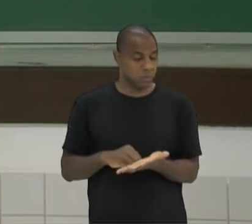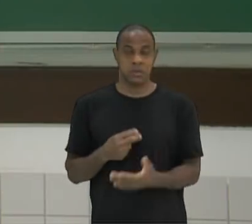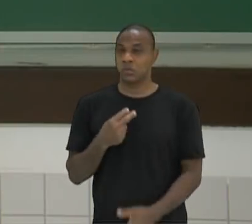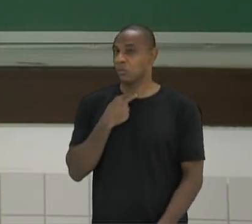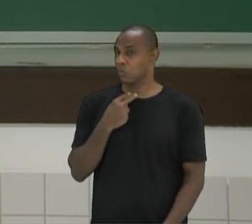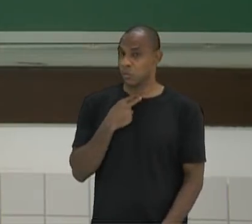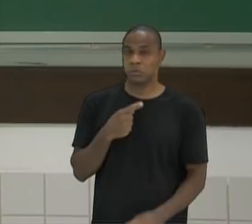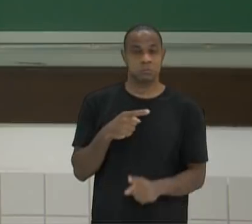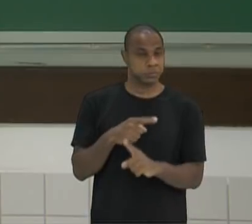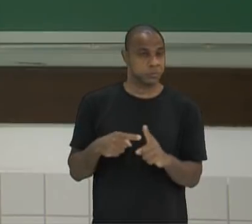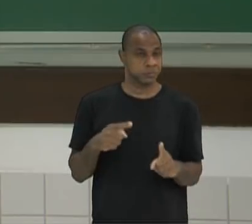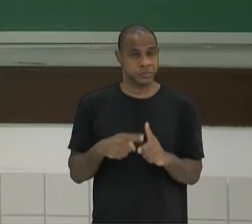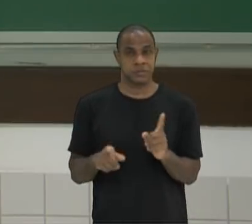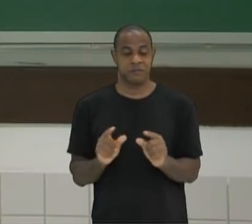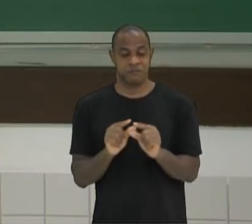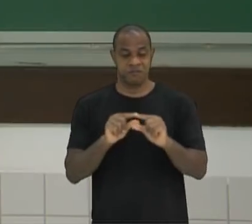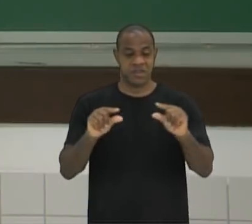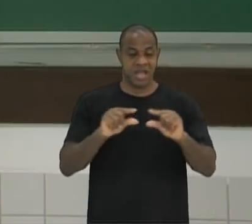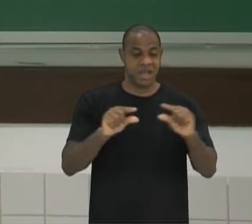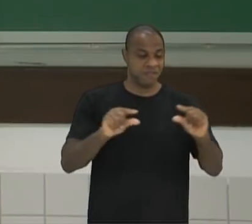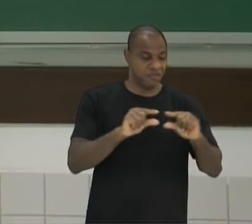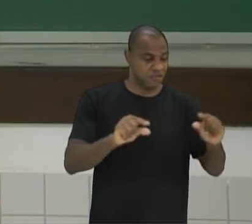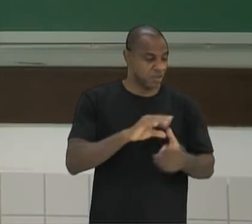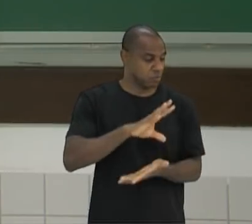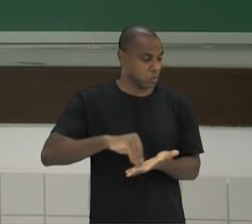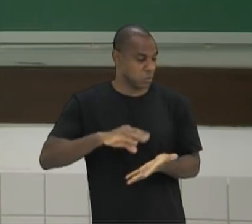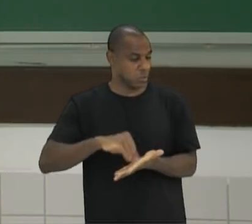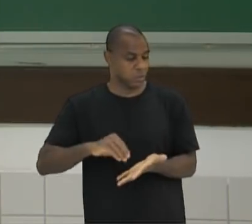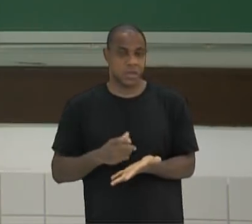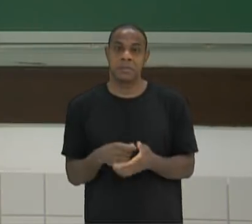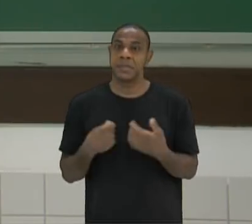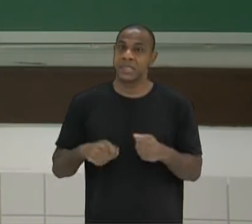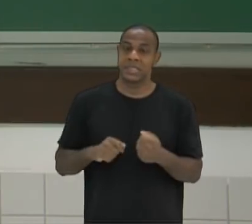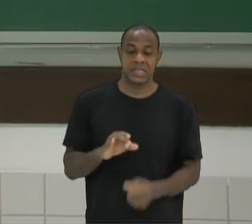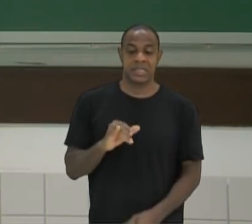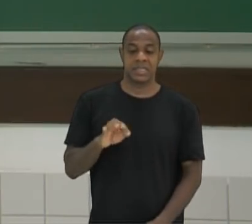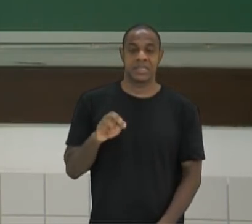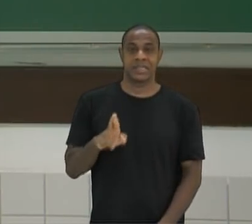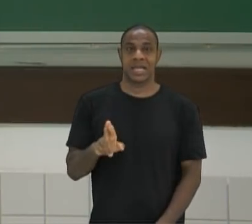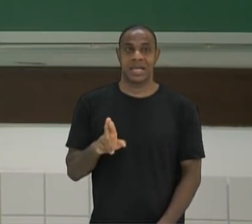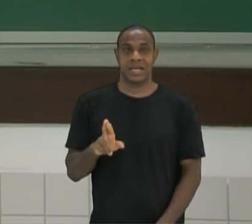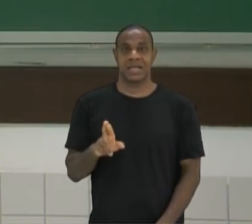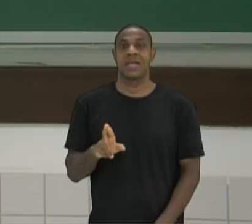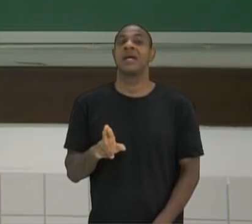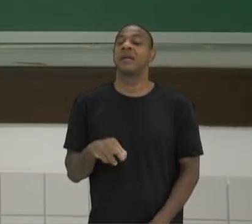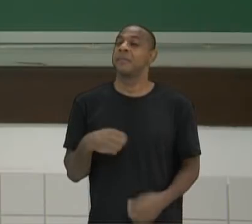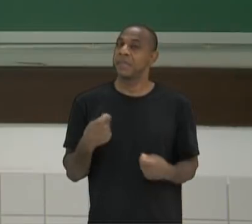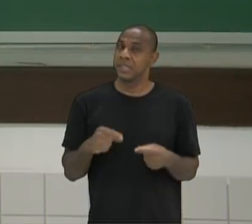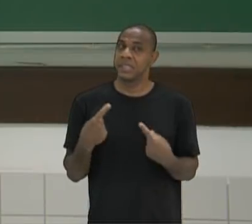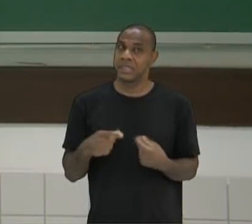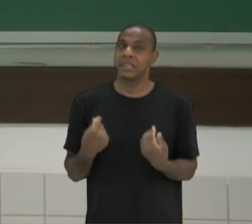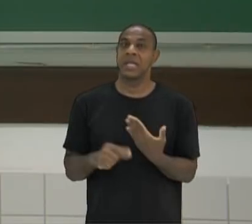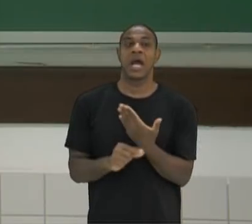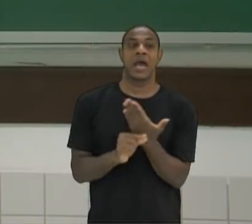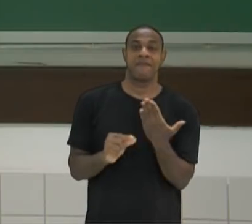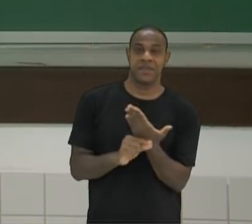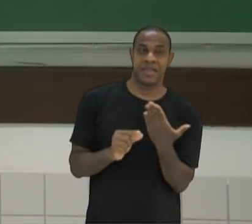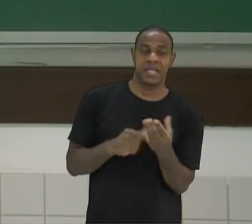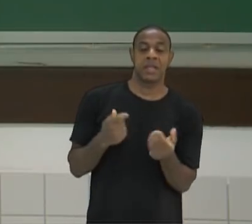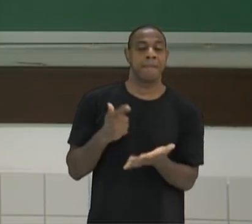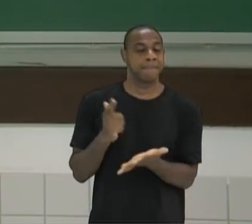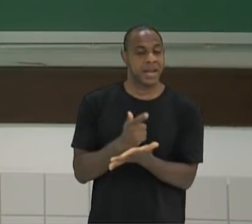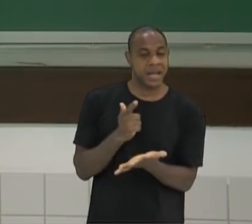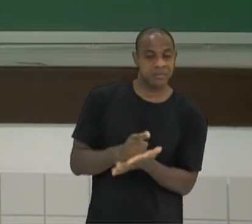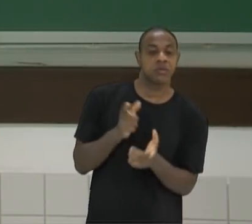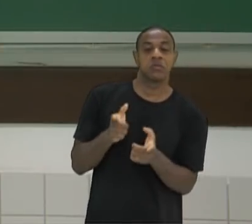de textos, de frases de outro autor, se a gente não citar corretamente a fonte, o nome do autor, a página em que